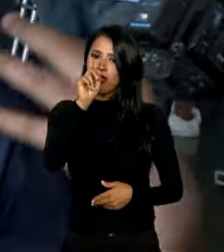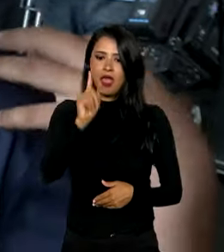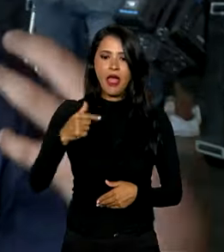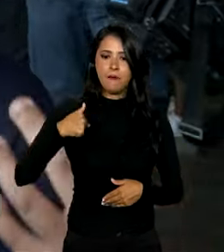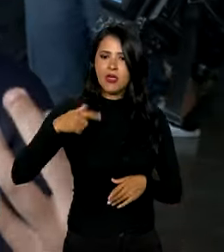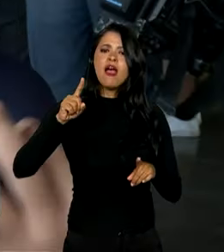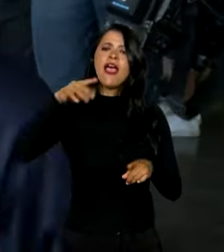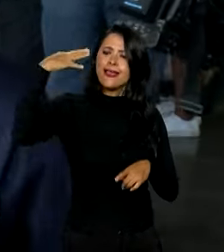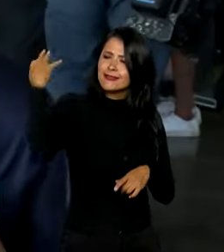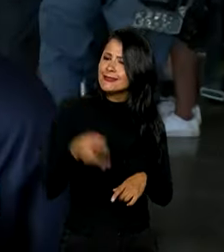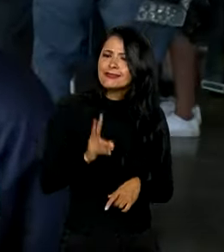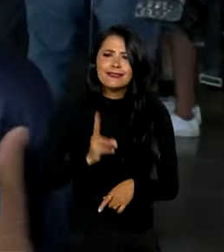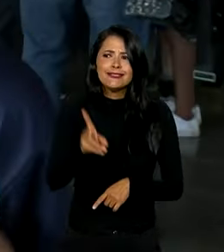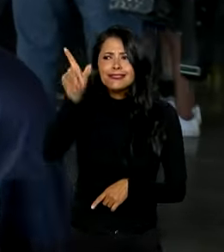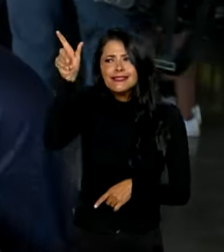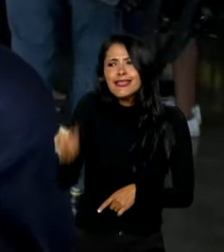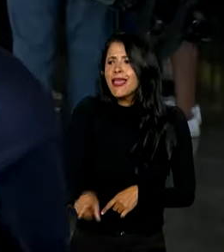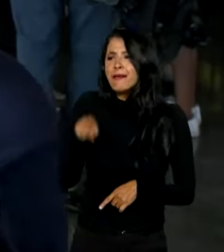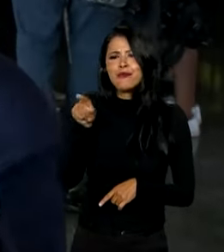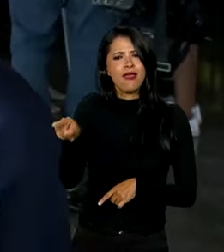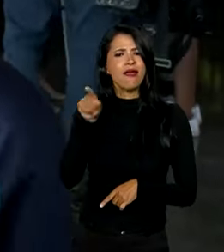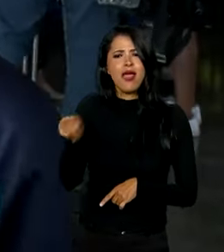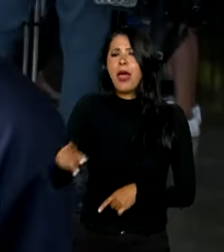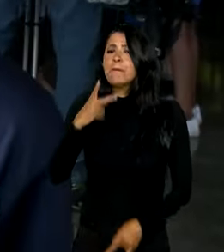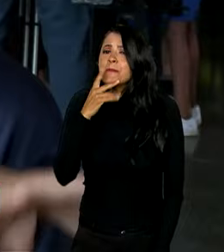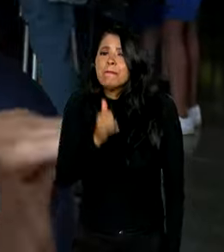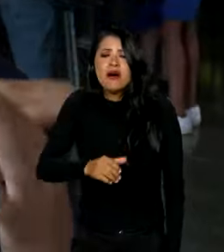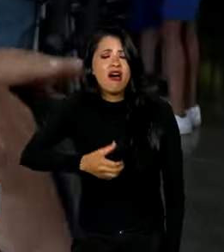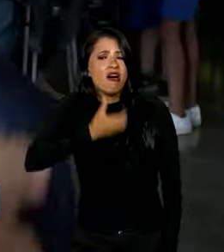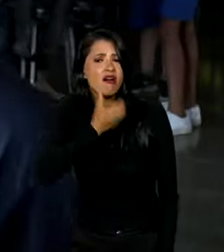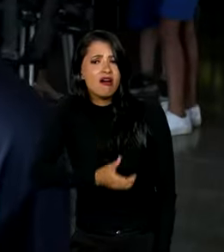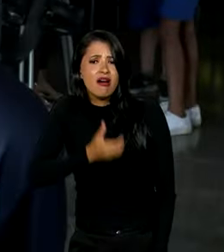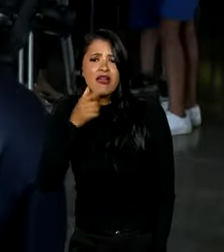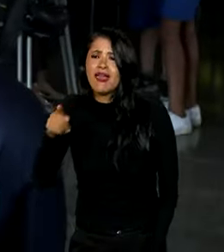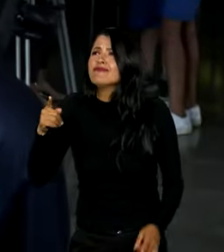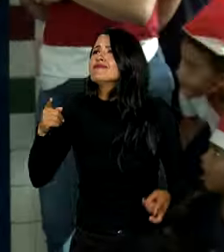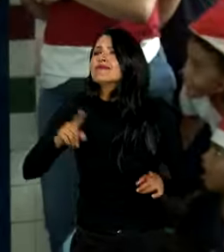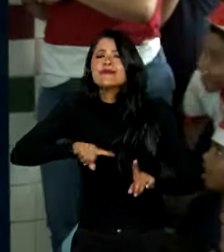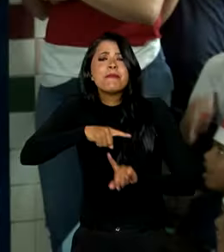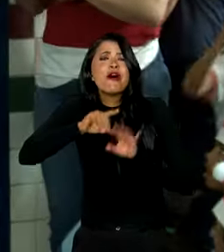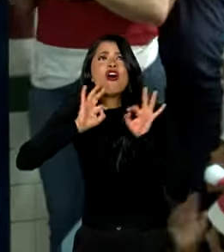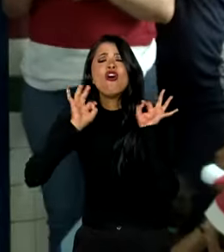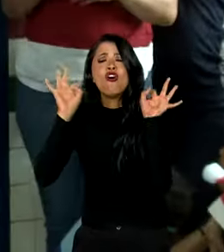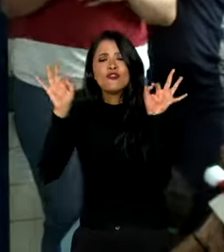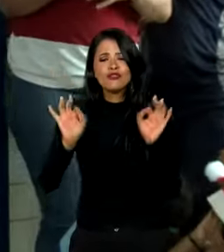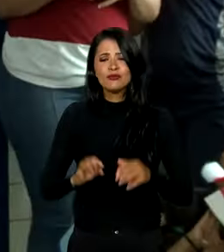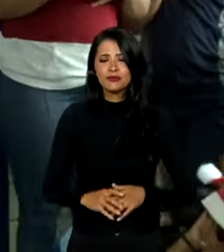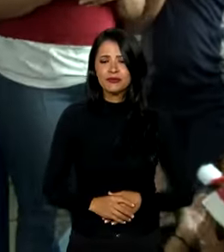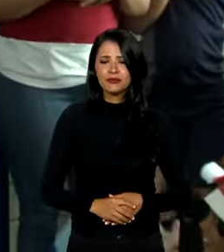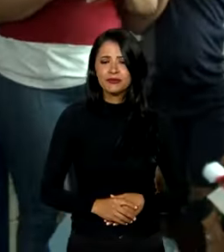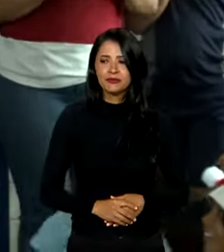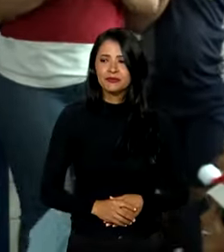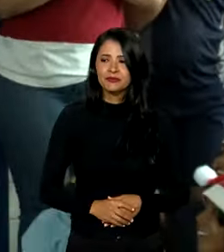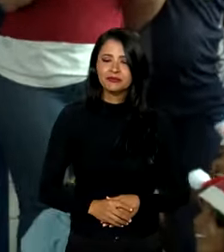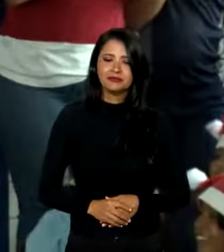mãe, eu acho que é sempre ele, porque para mim o Papai Noel é demais.